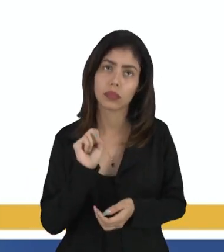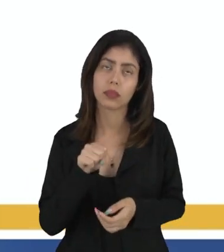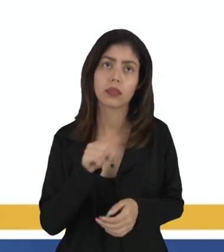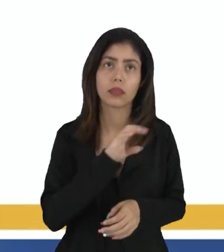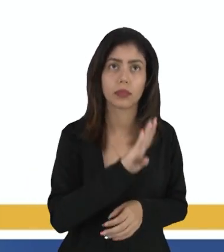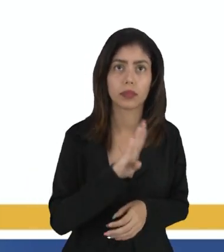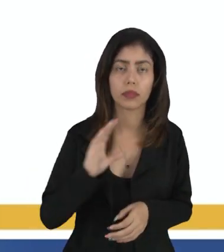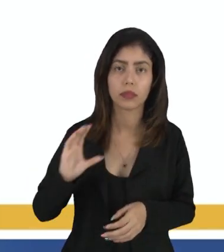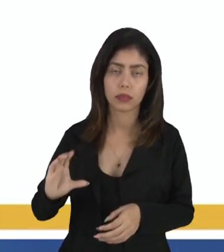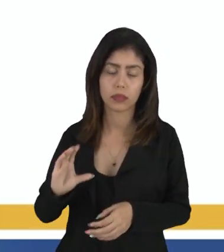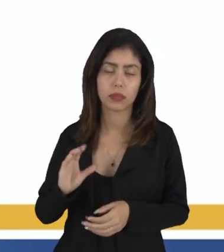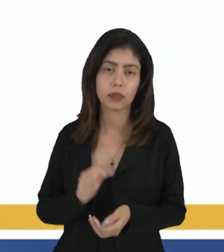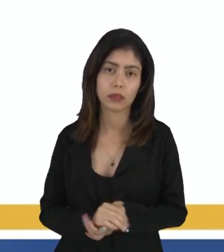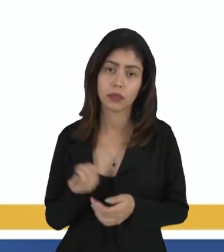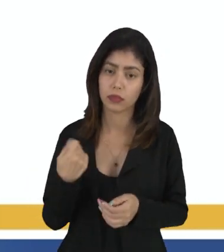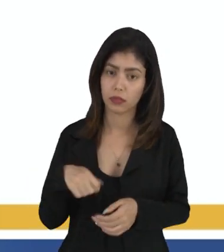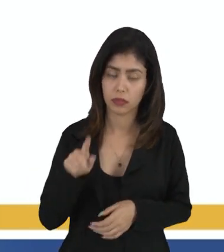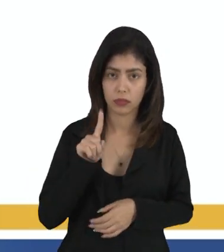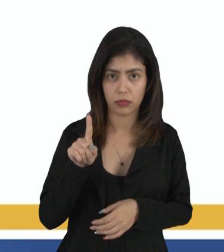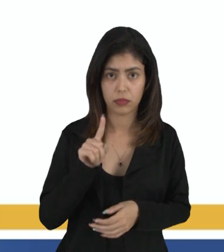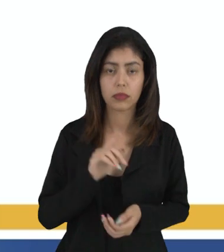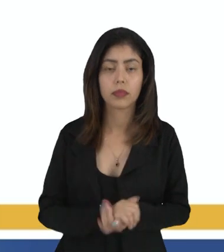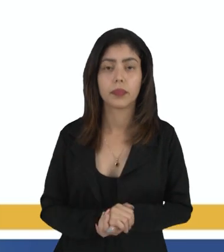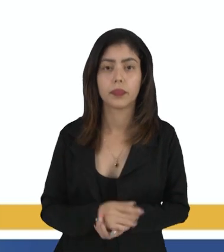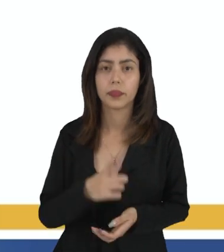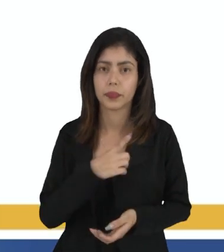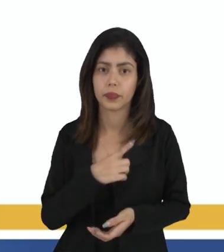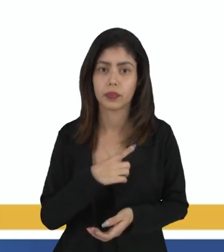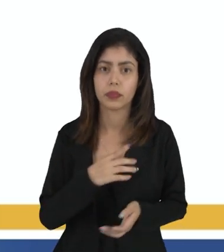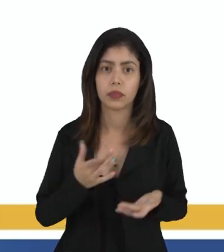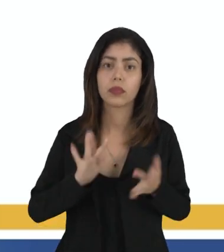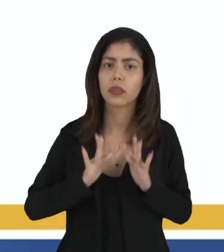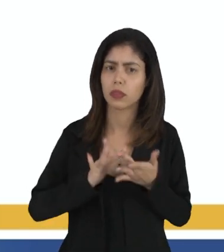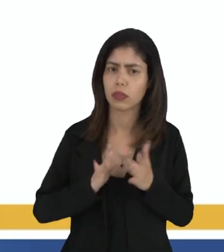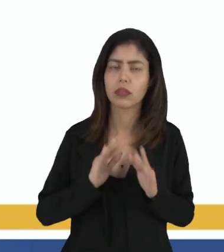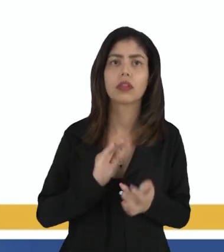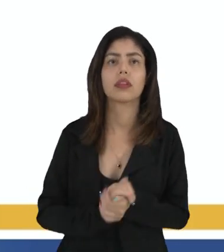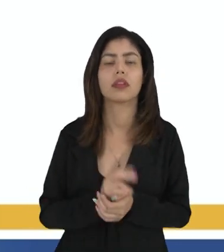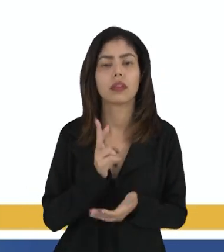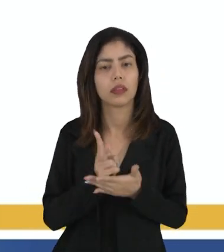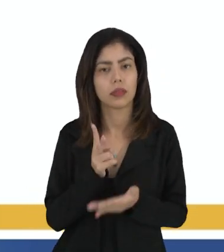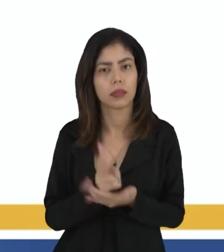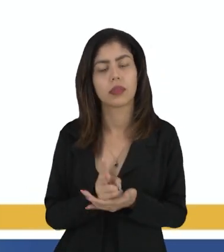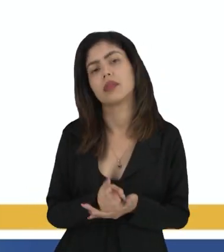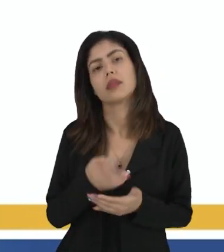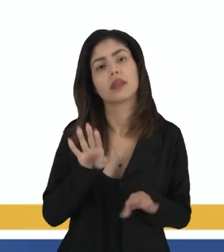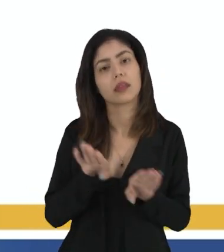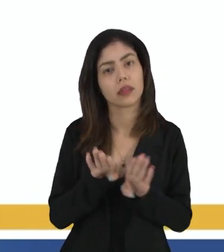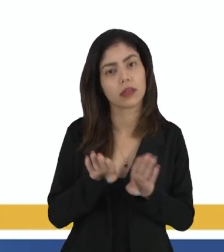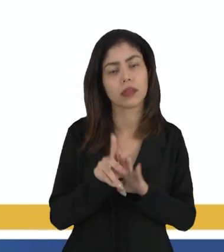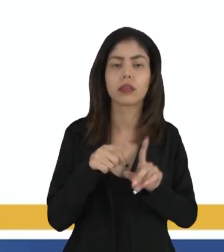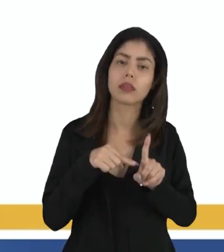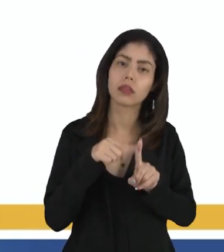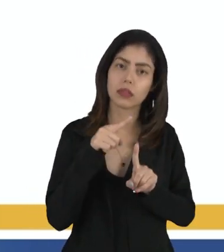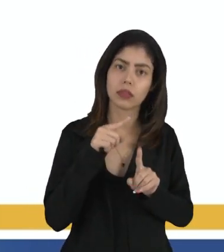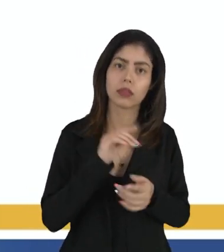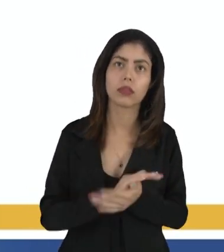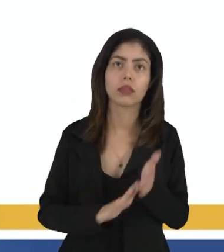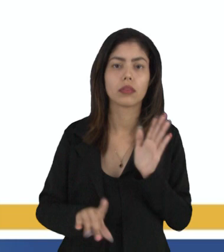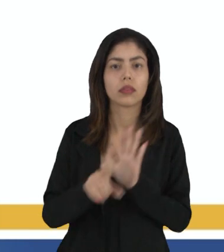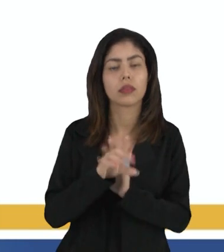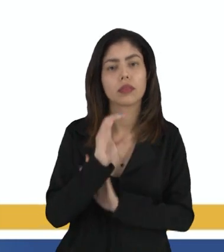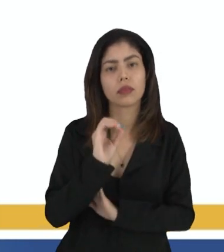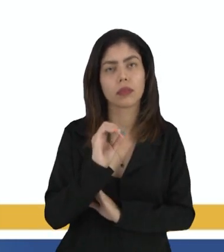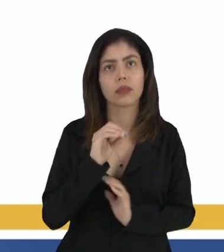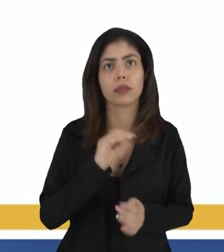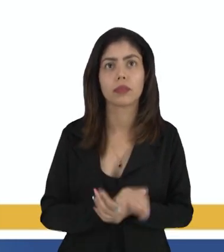C também estiver em contato com B, não precisam eles estarem em contato para terem a mesma temperatura. Isso é a condição chamada de lei